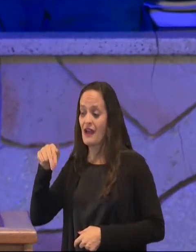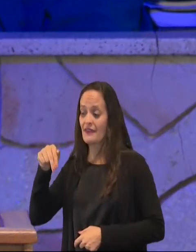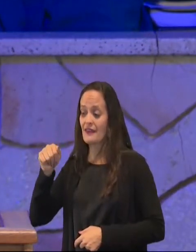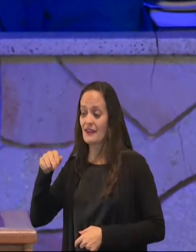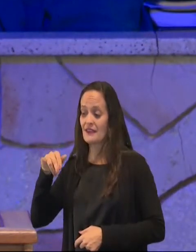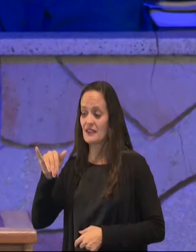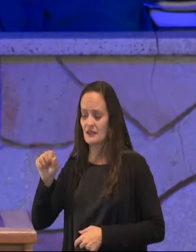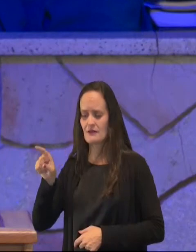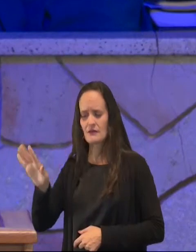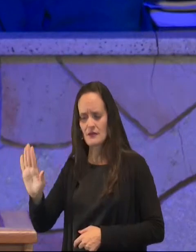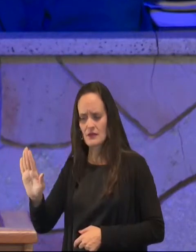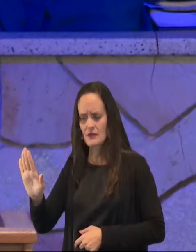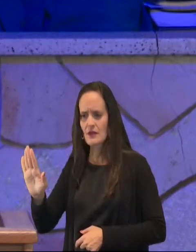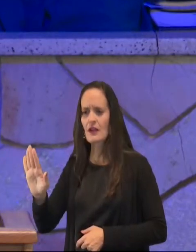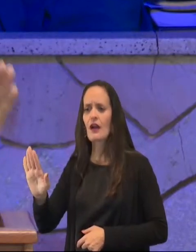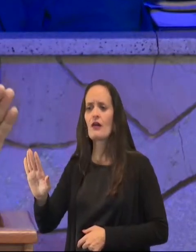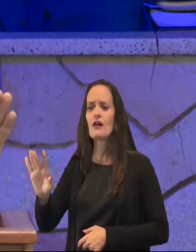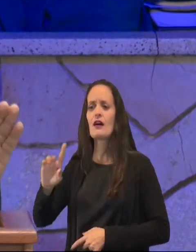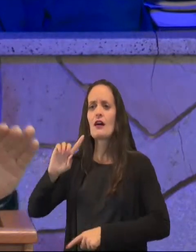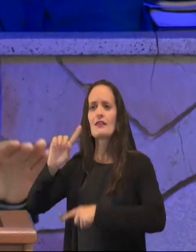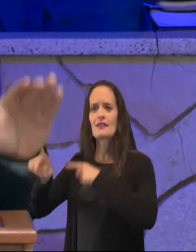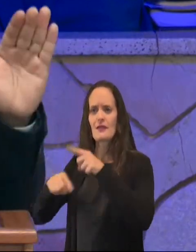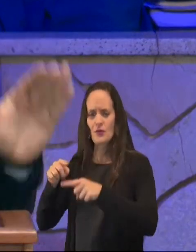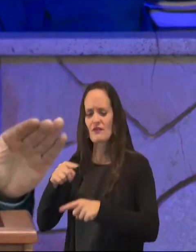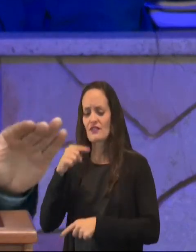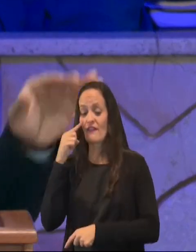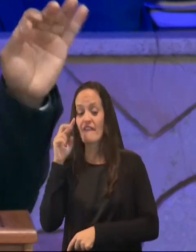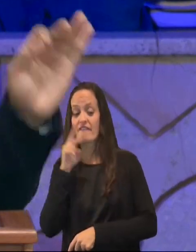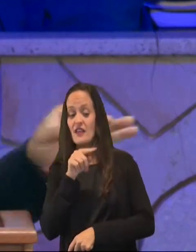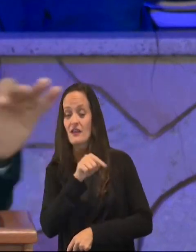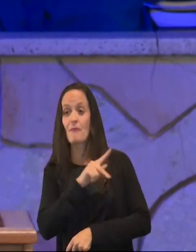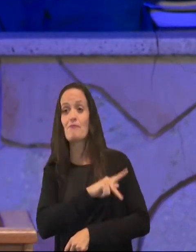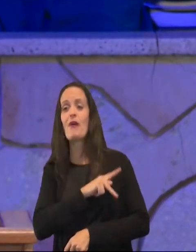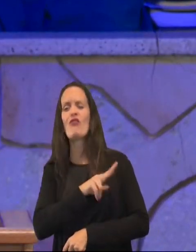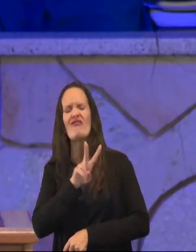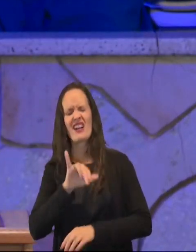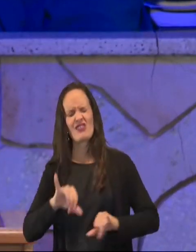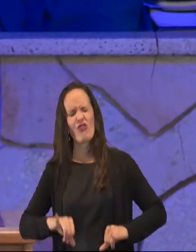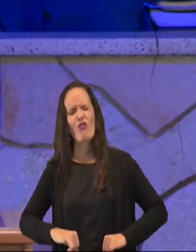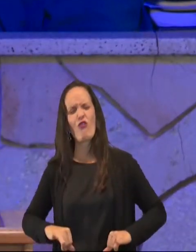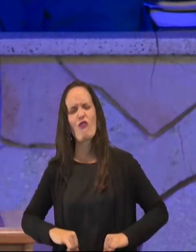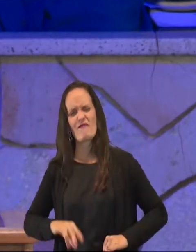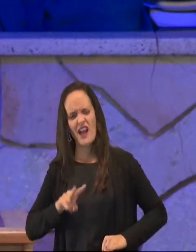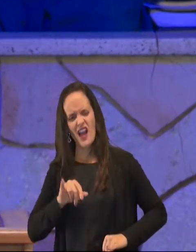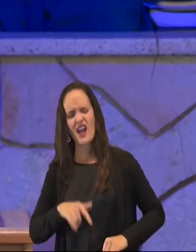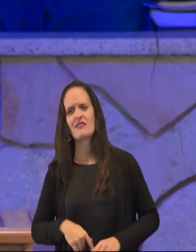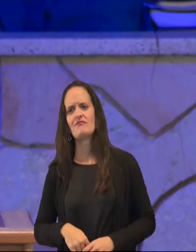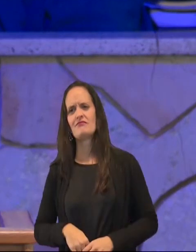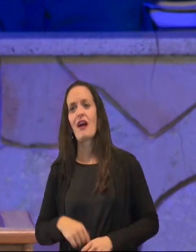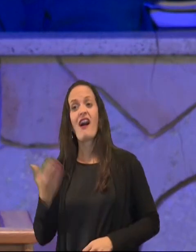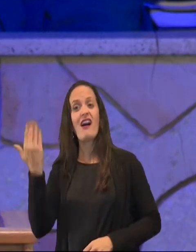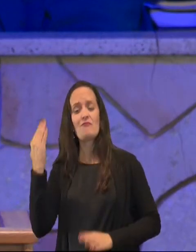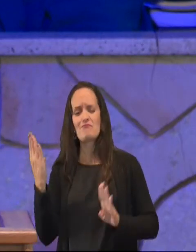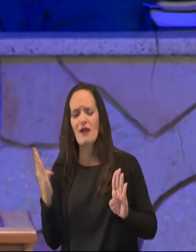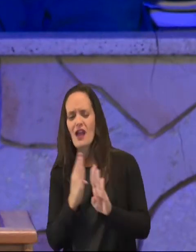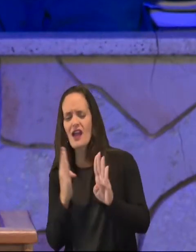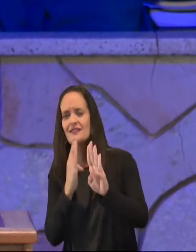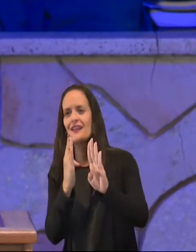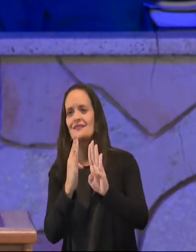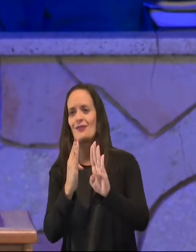você vai ver o quanto ele vai sofrer por aquilo que ele perseguiu. Esse é o apóstolo